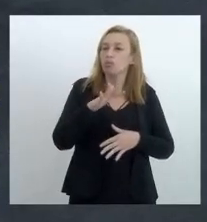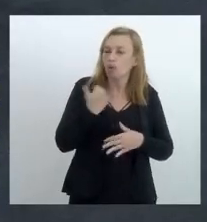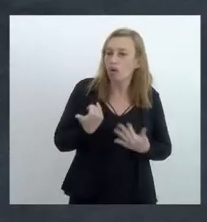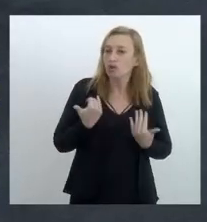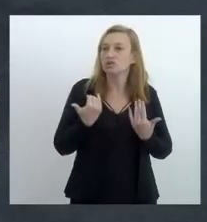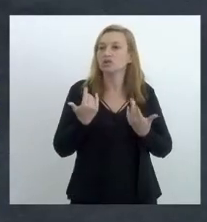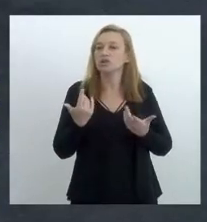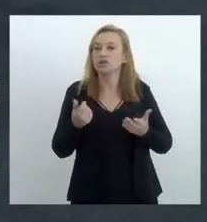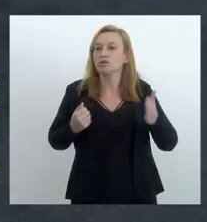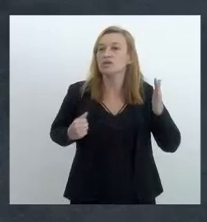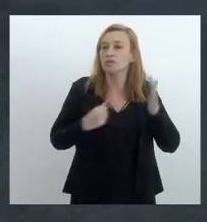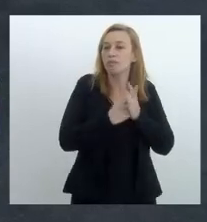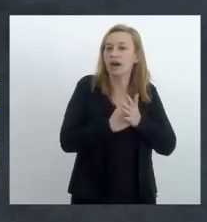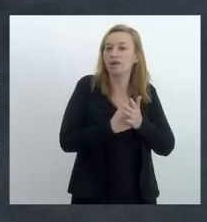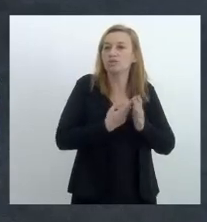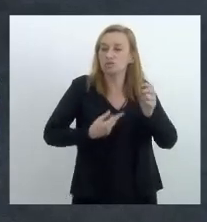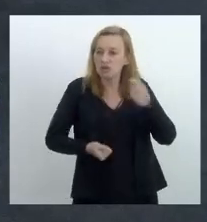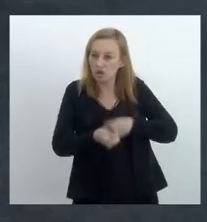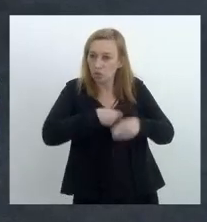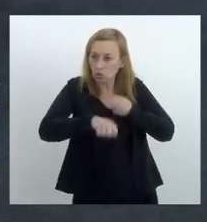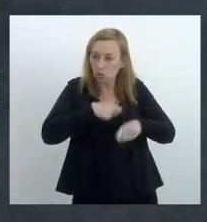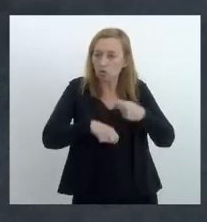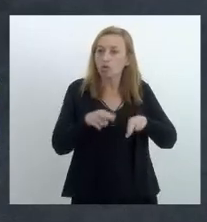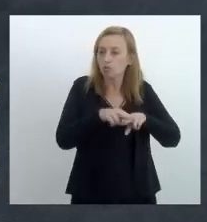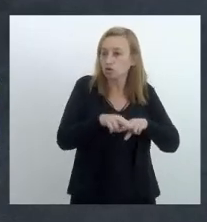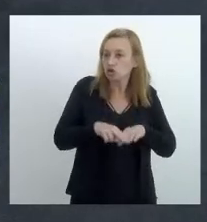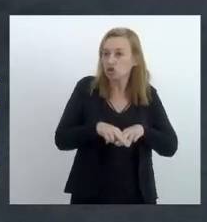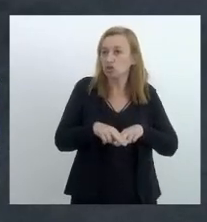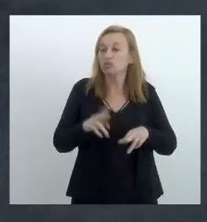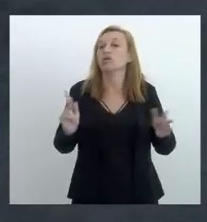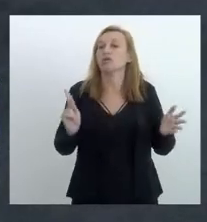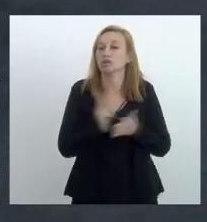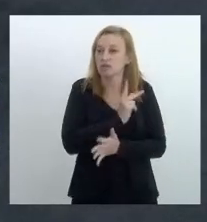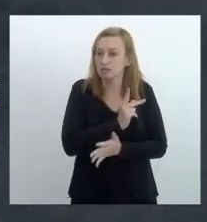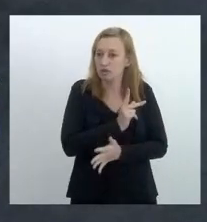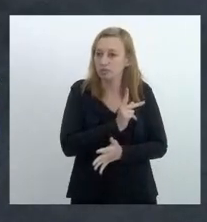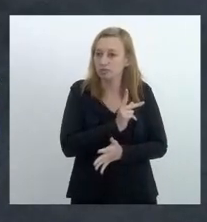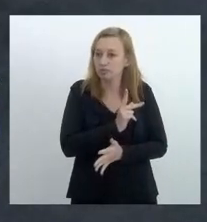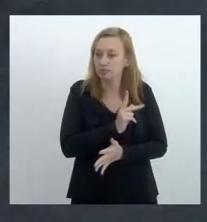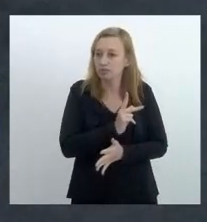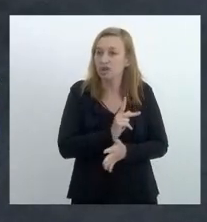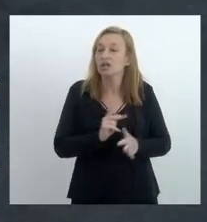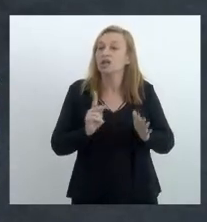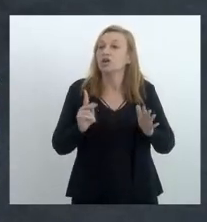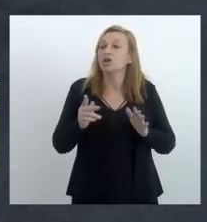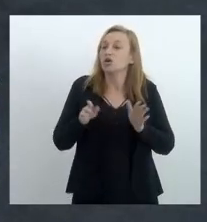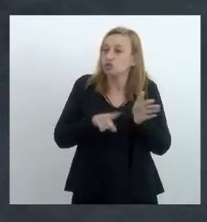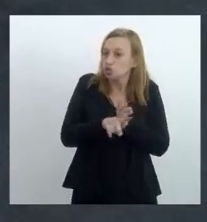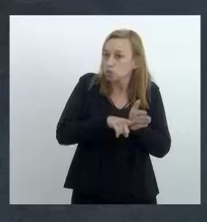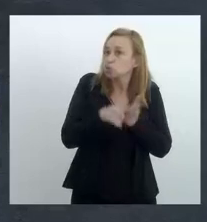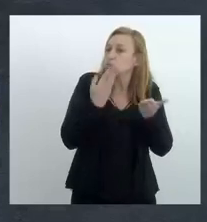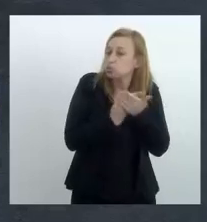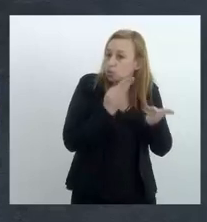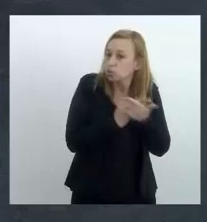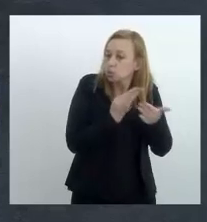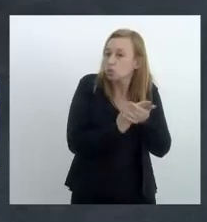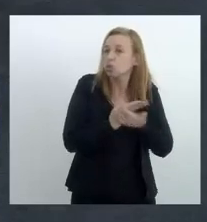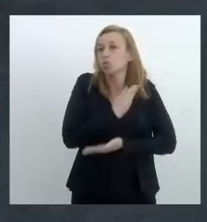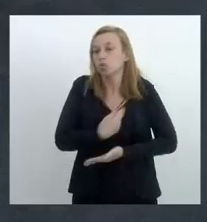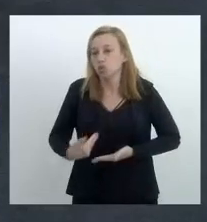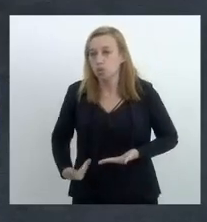que serão sentidos e que estão sendo sentidos por causa desse acontecimento. Foi feito algum estudo por parte do